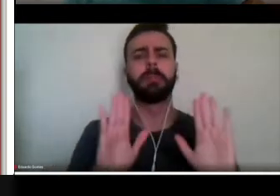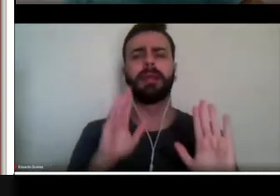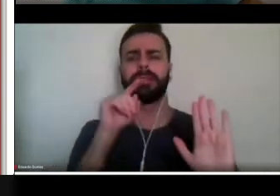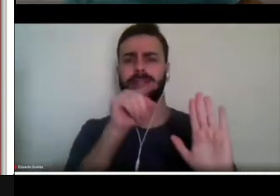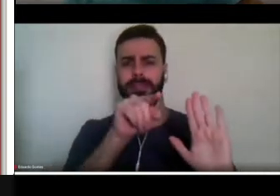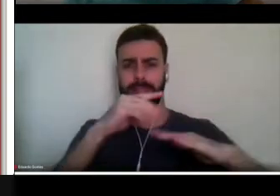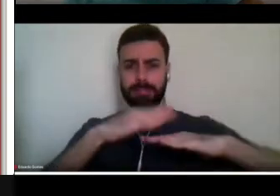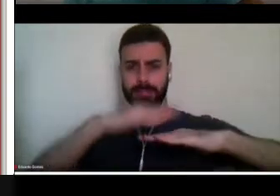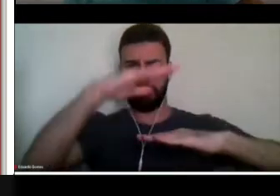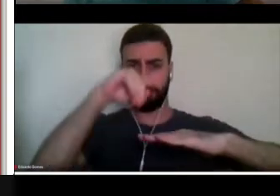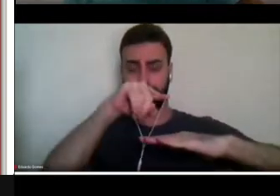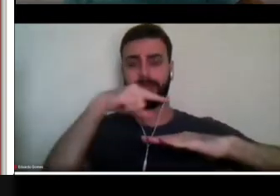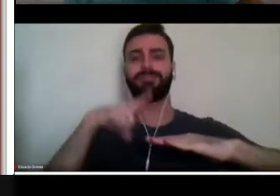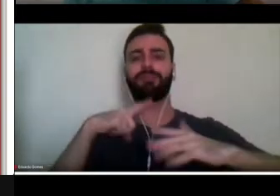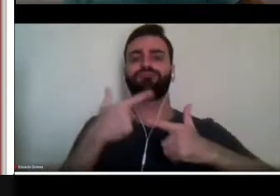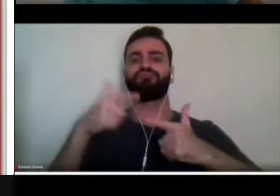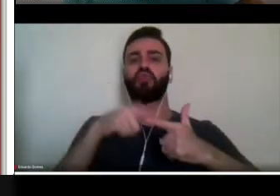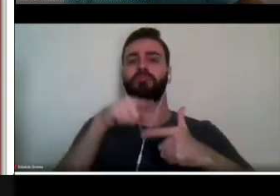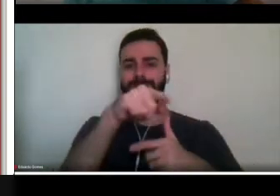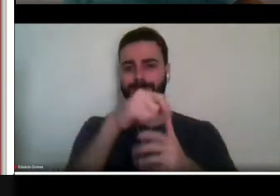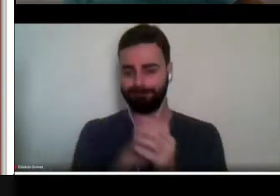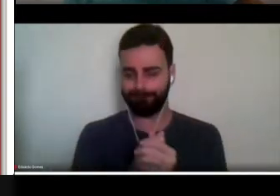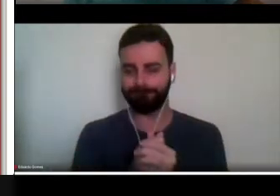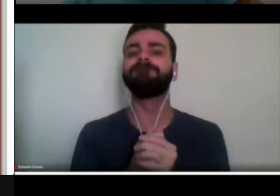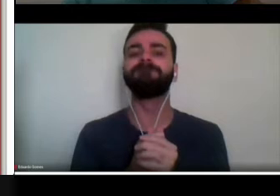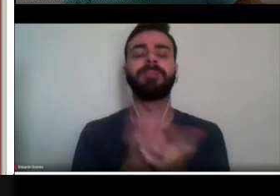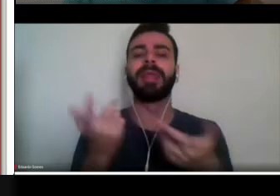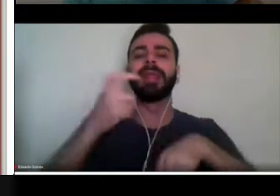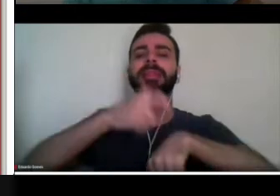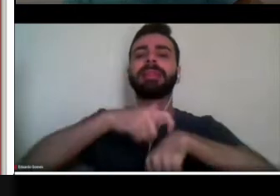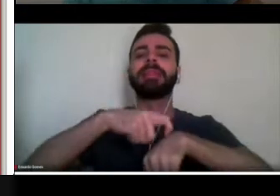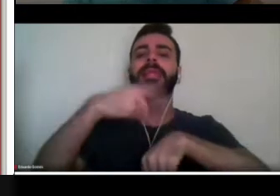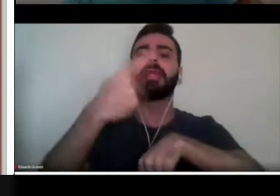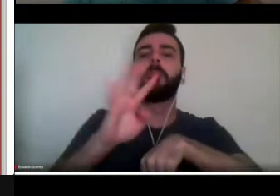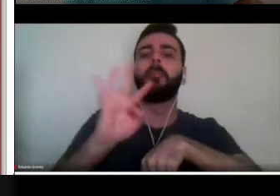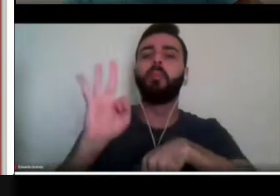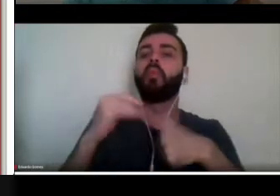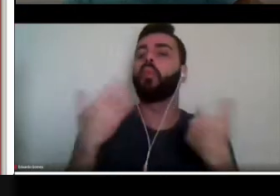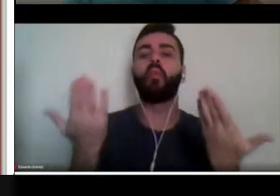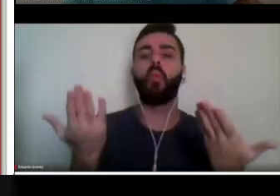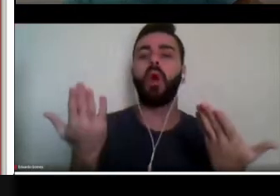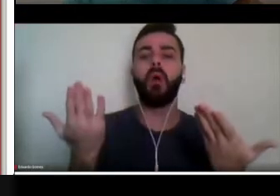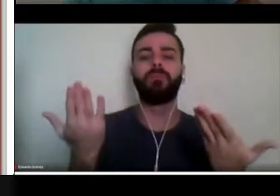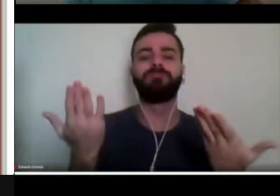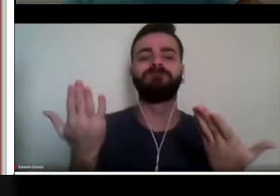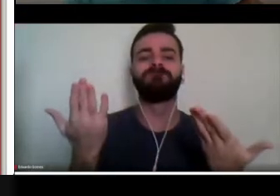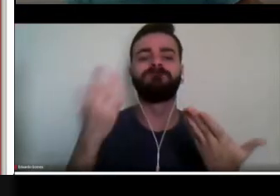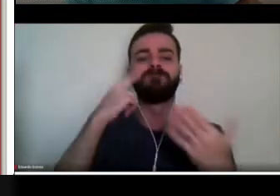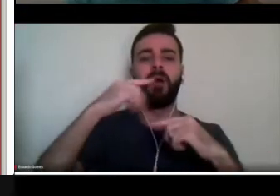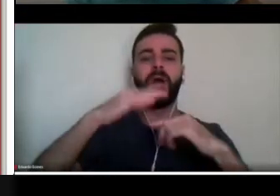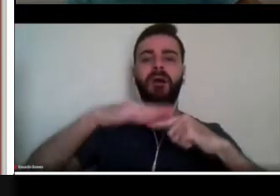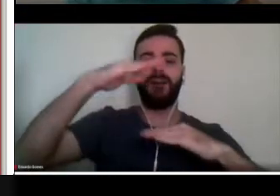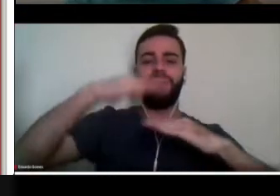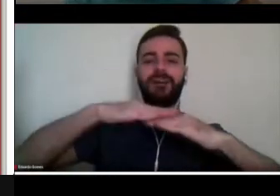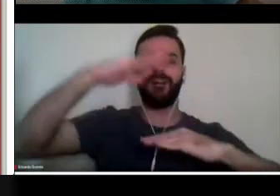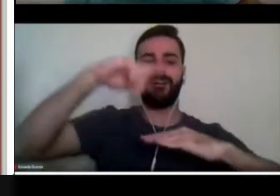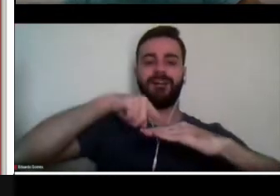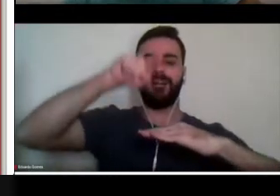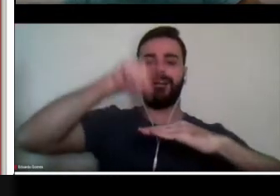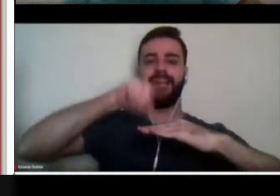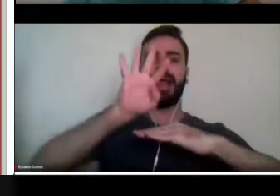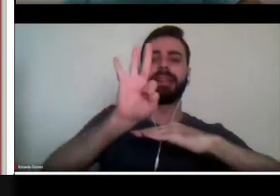não tenho tempo daqui até aqui. Eu não tenho esse tempo, né? Então, eu vou ter que usar aquela